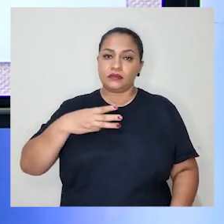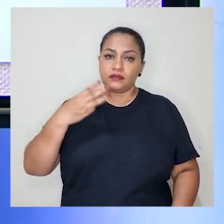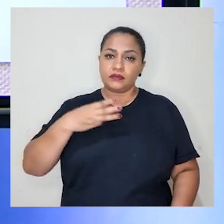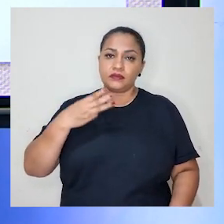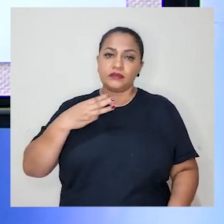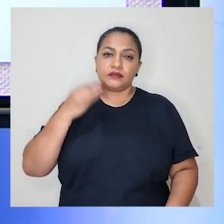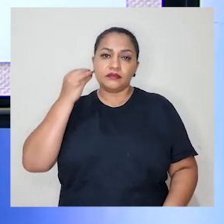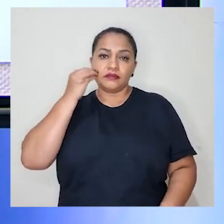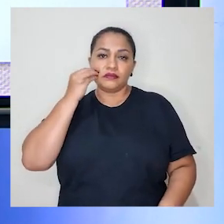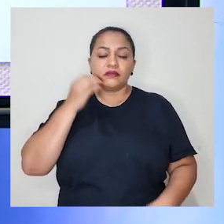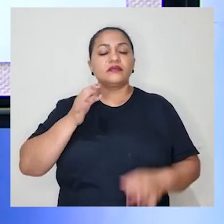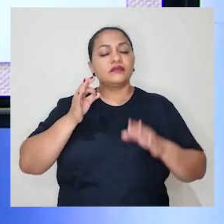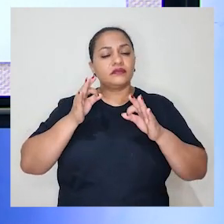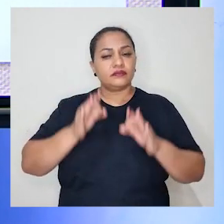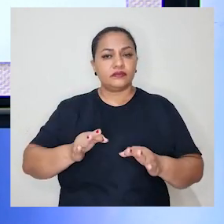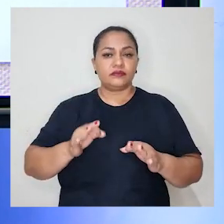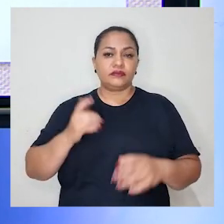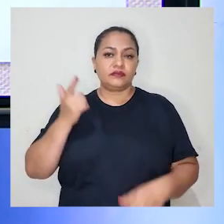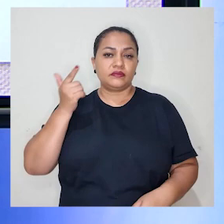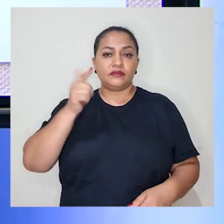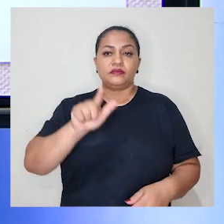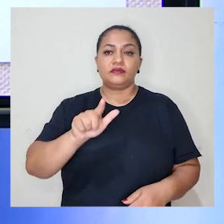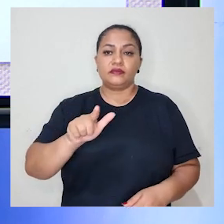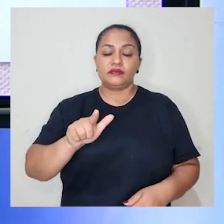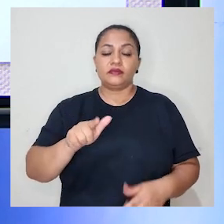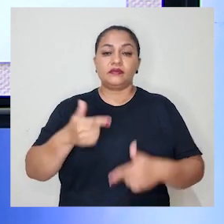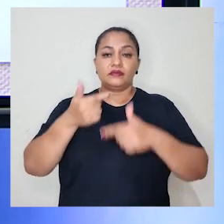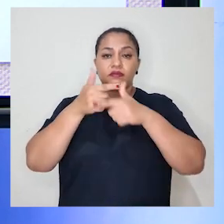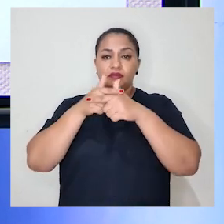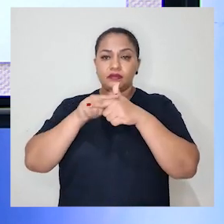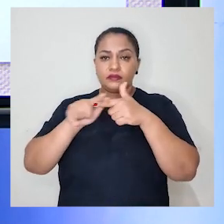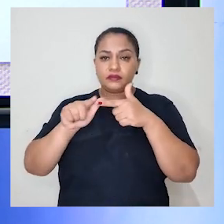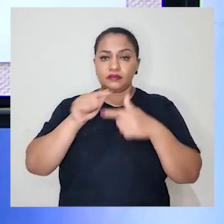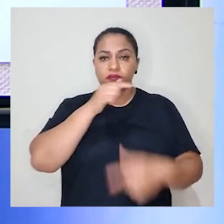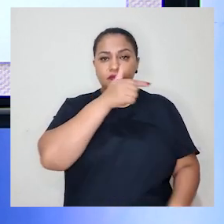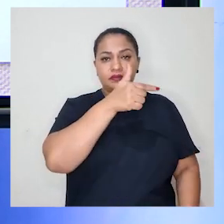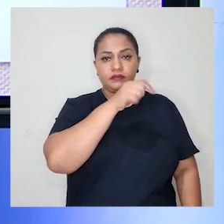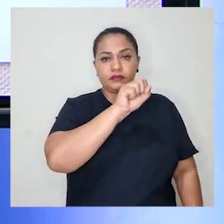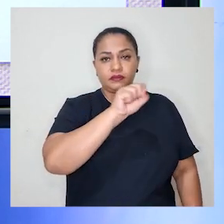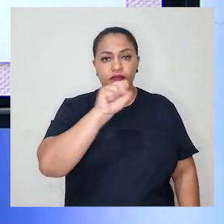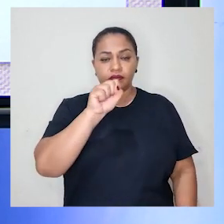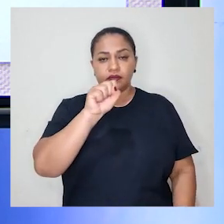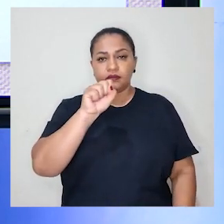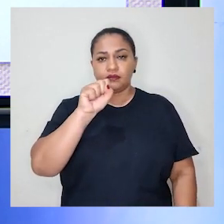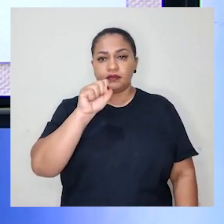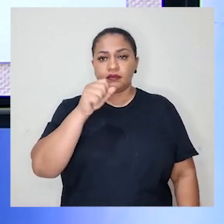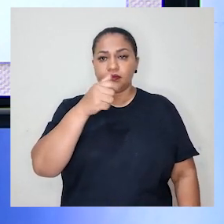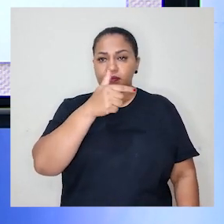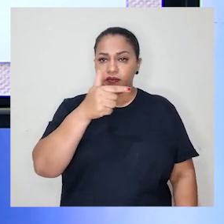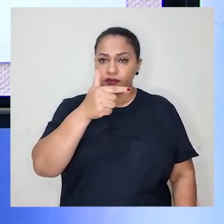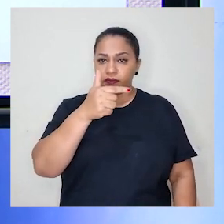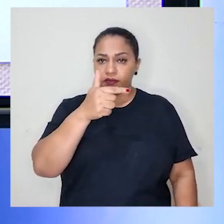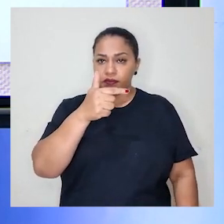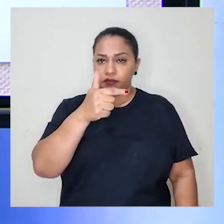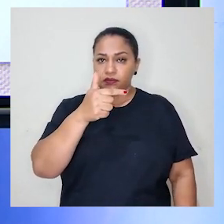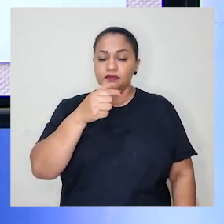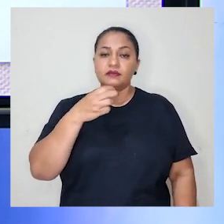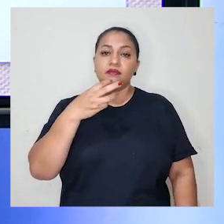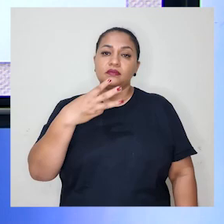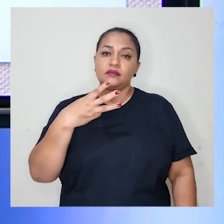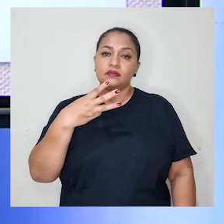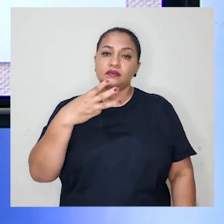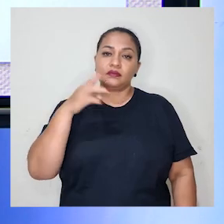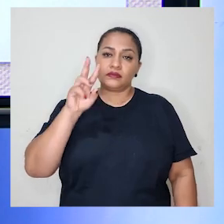terceira tentativa também vai dar certo. Então nós conseguimos dividir 288 por 2 aqui, ó,